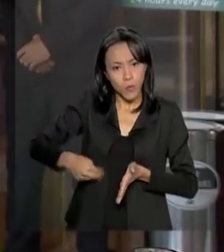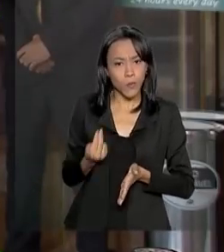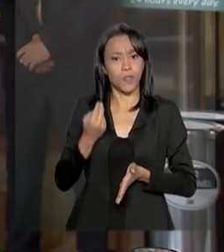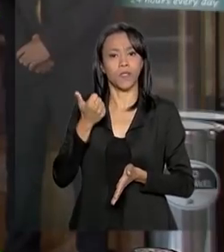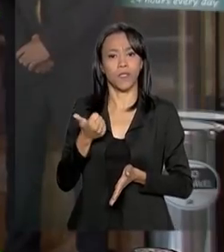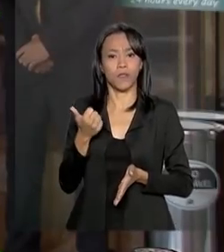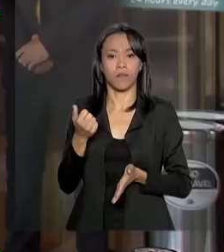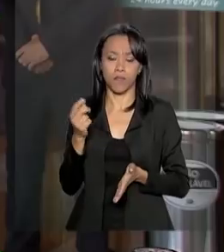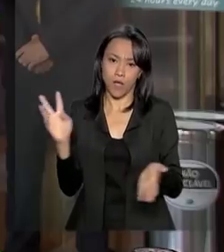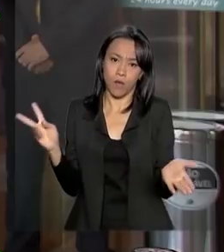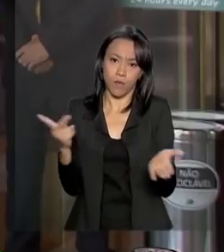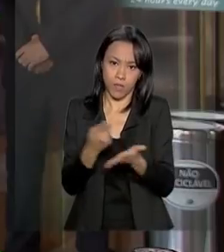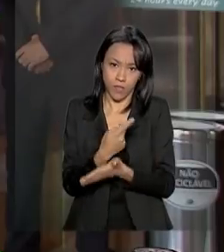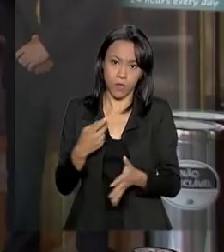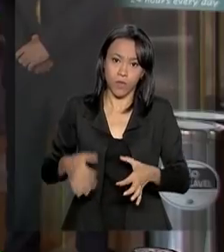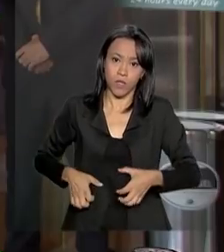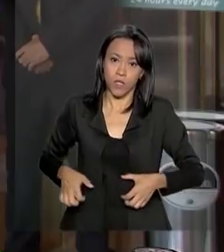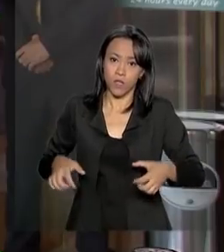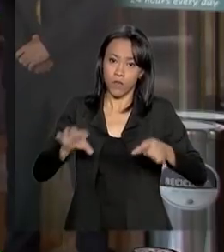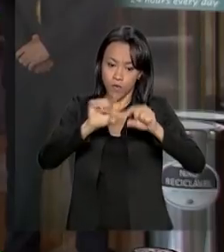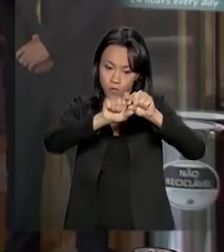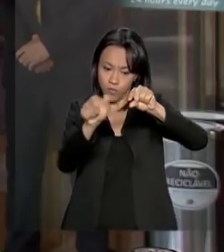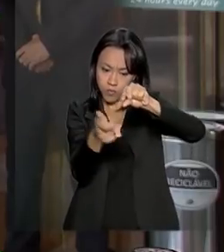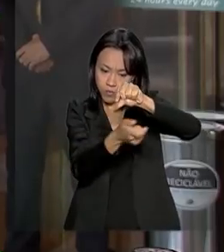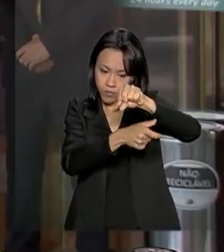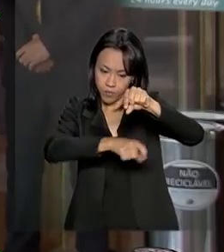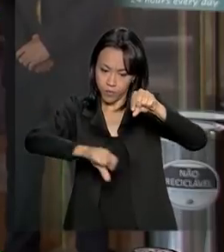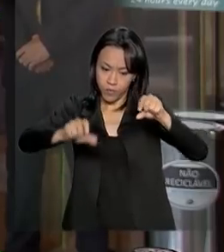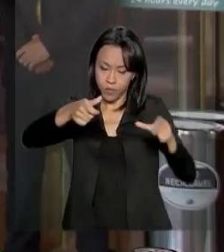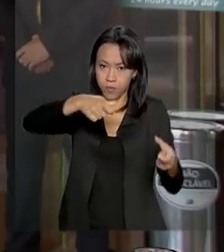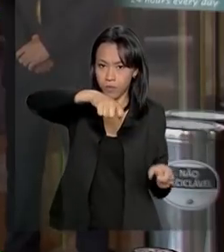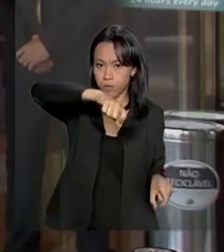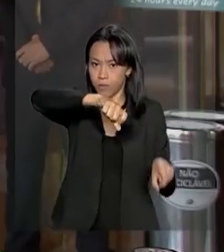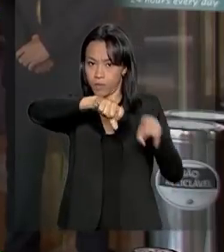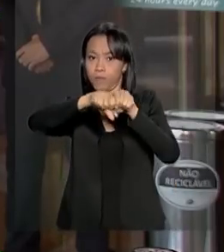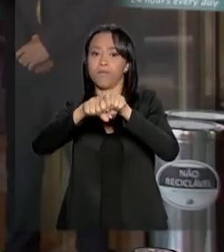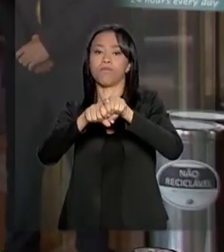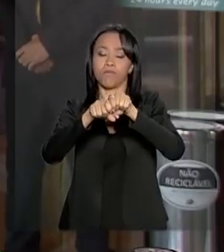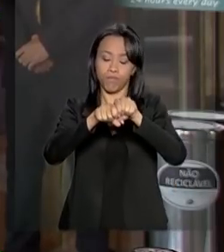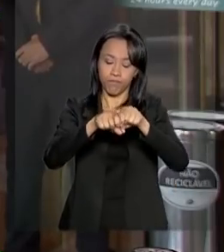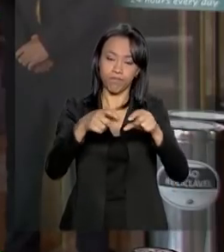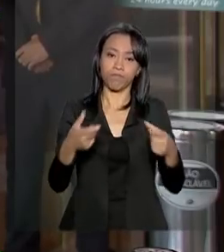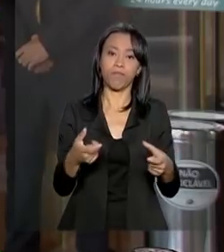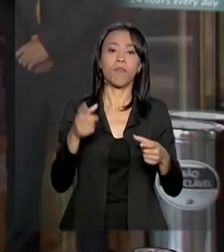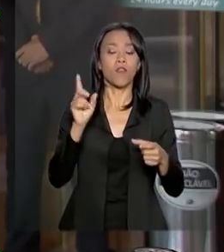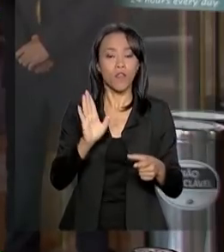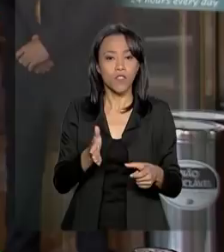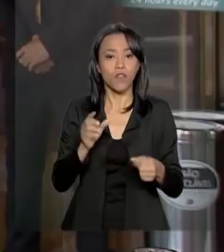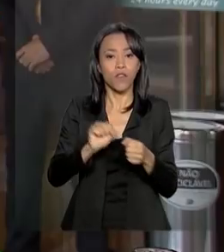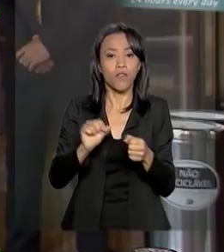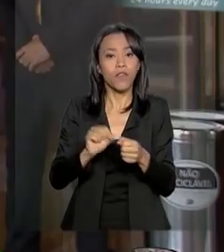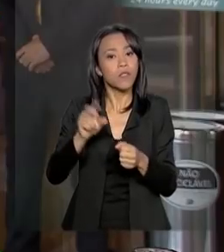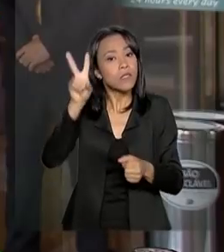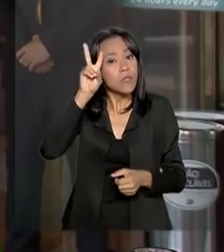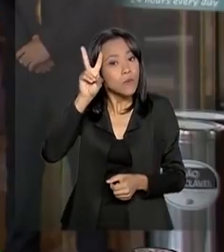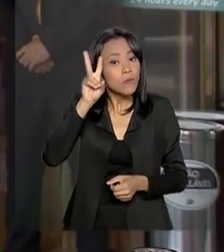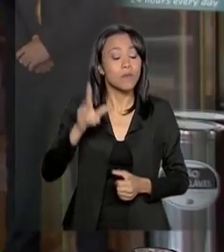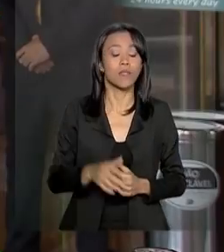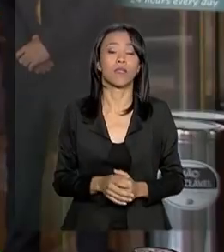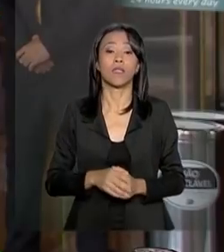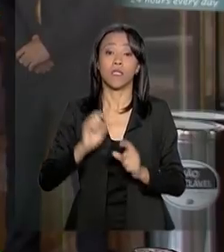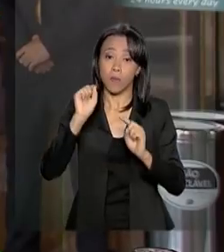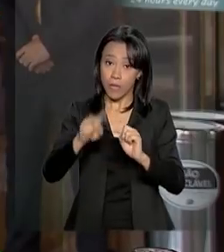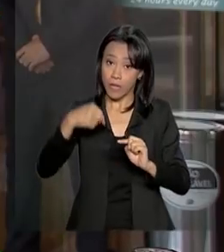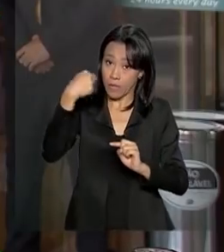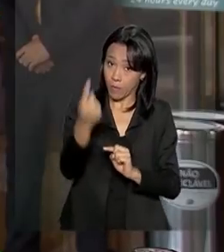após procedimento de reconstrução do trânsito intestinal e extensa lise de aderências, realizado nesta segunda-feira. Após